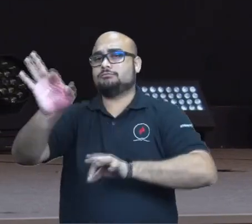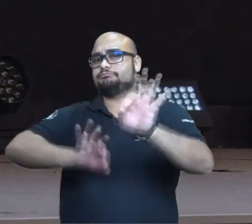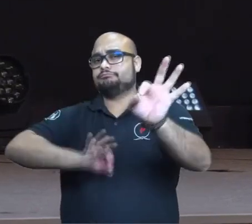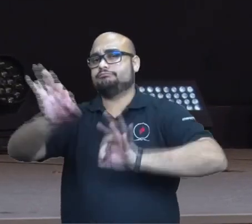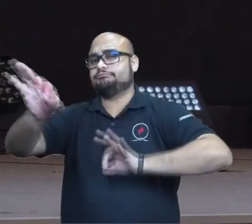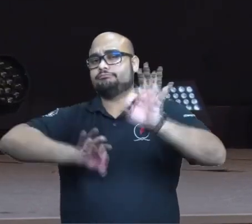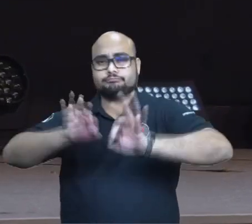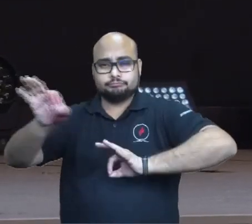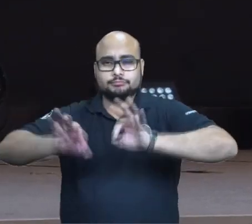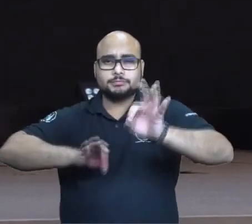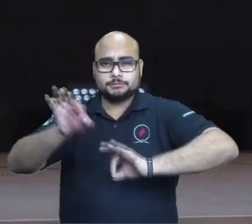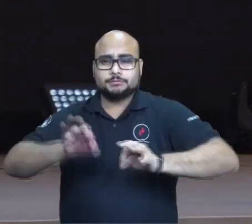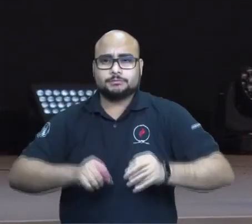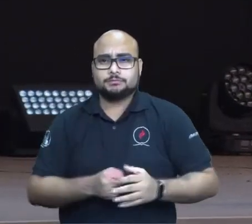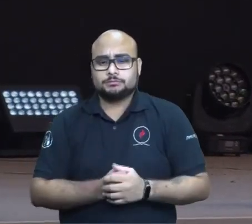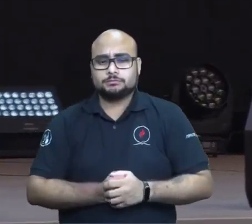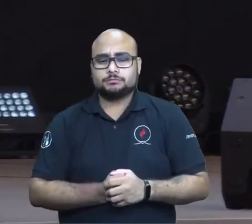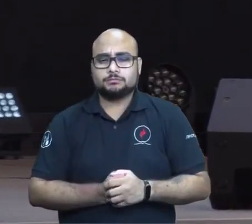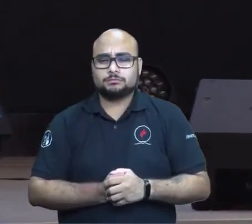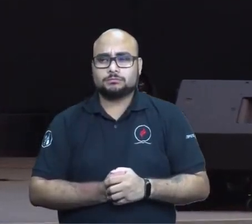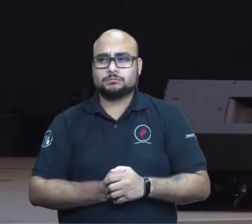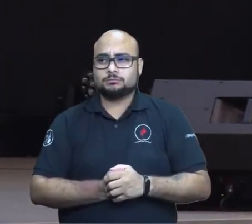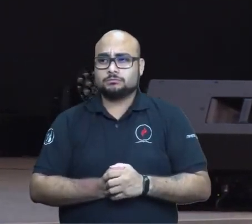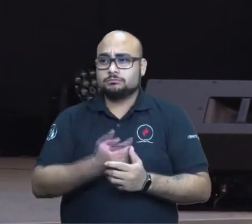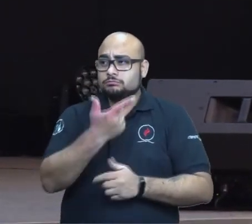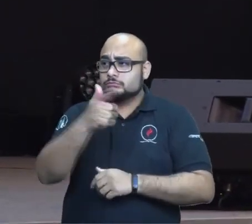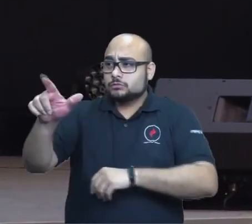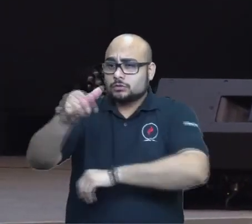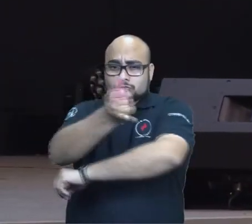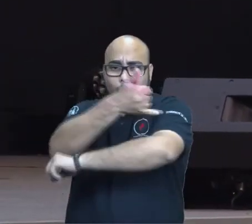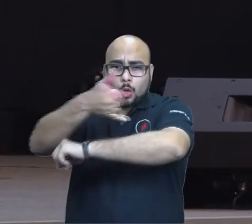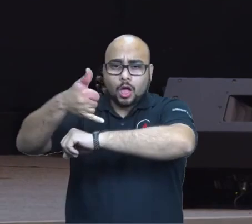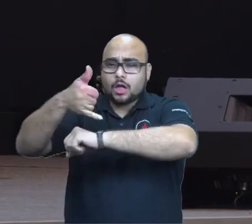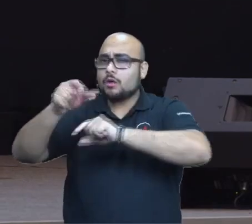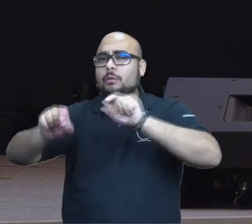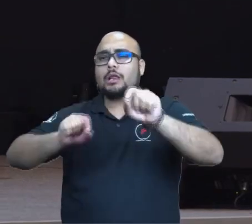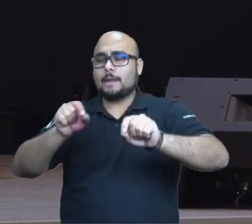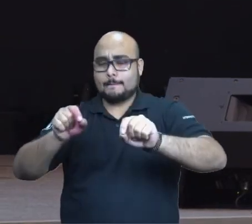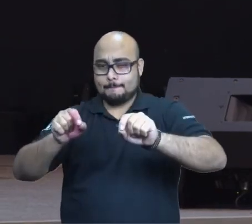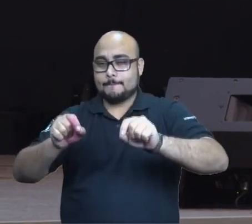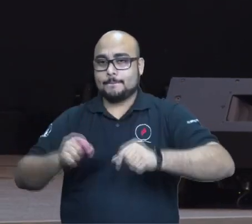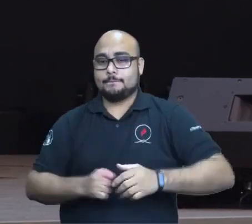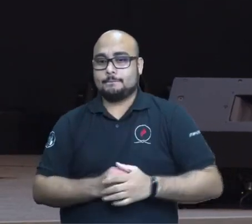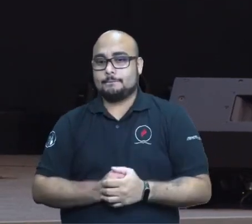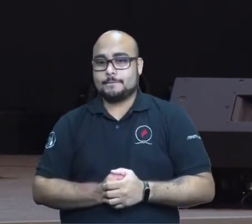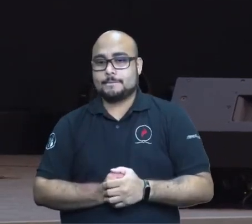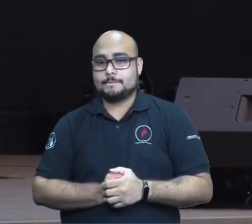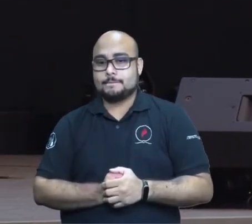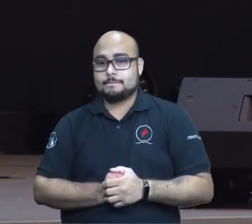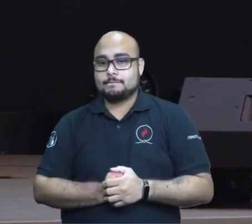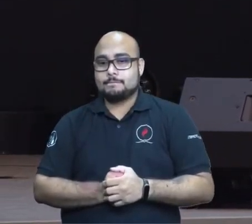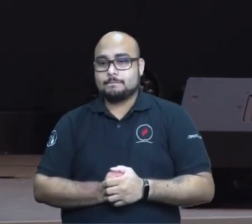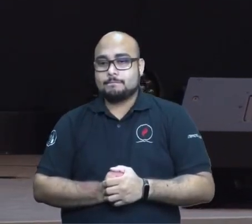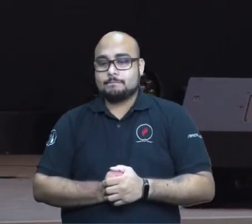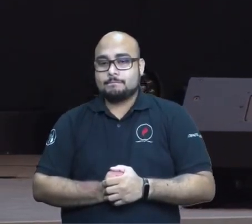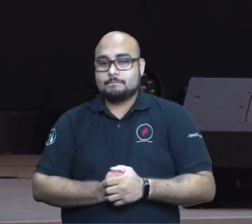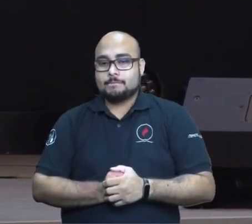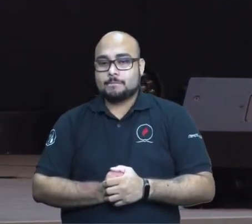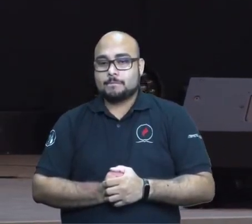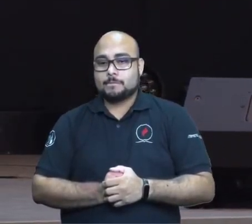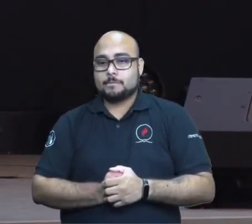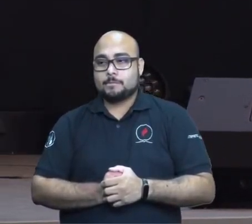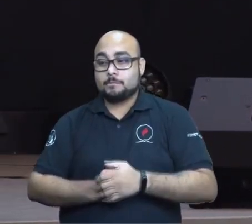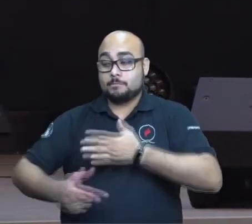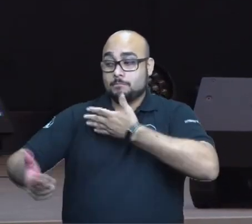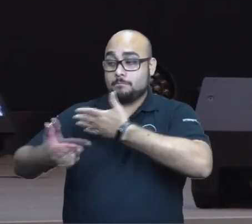vai descer e vai cortar uma viga o trabalho já está dividido igualitariamente cada um